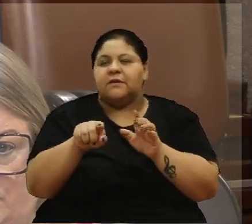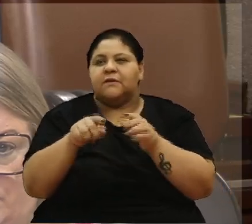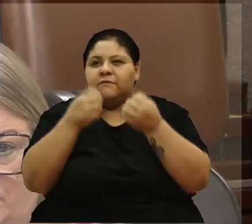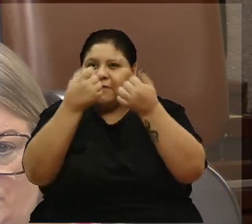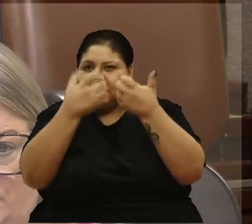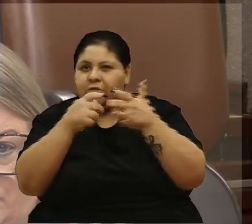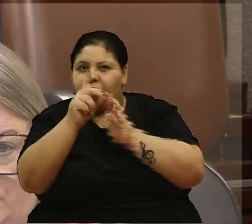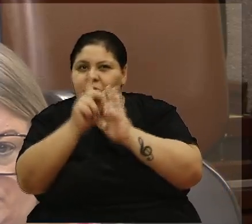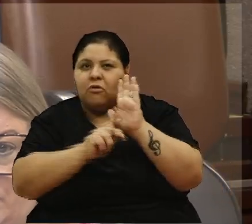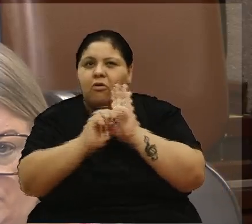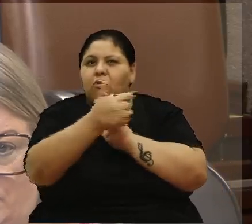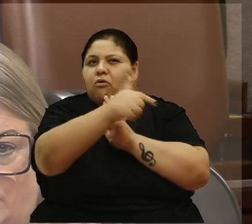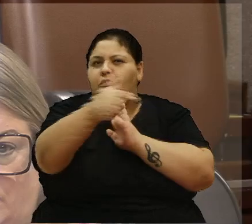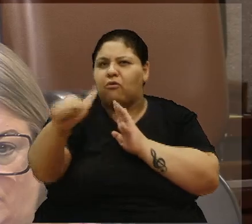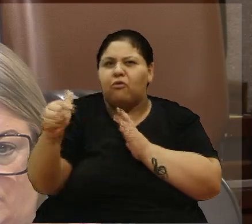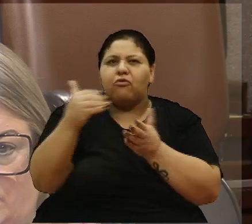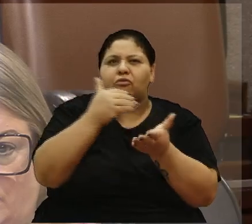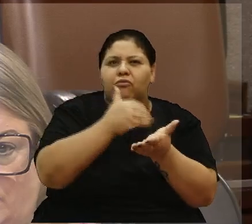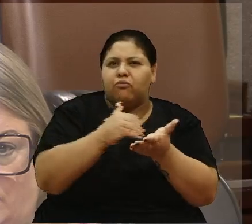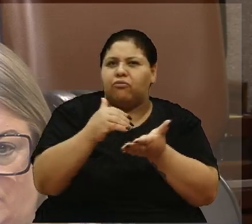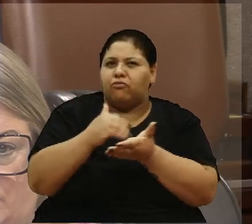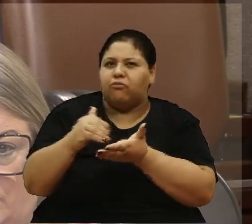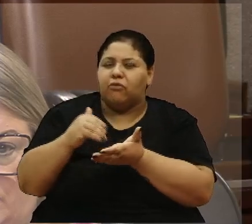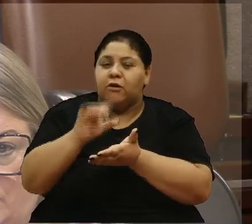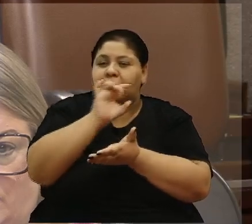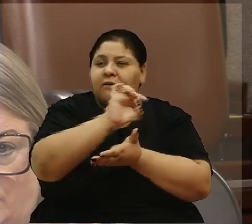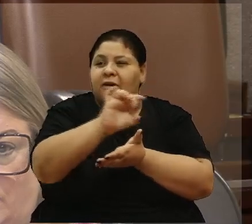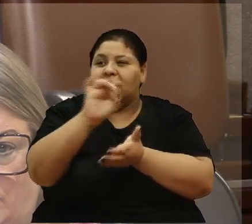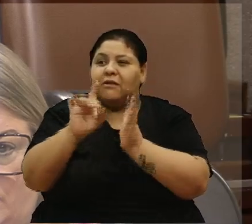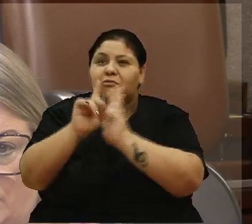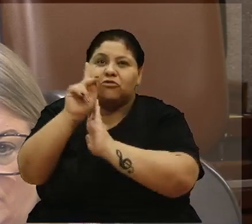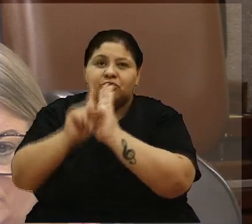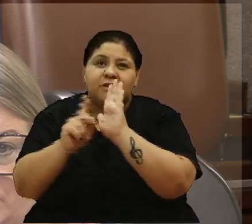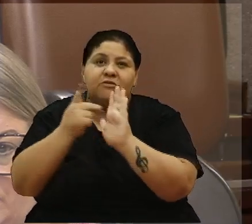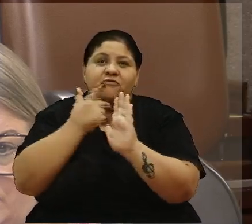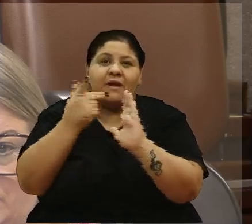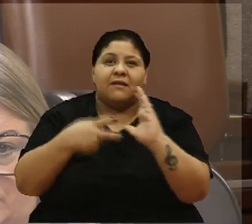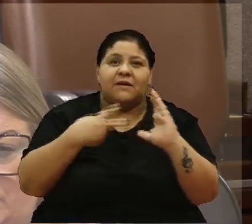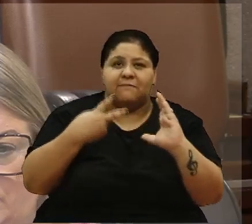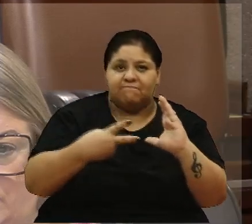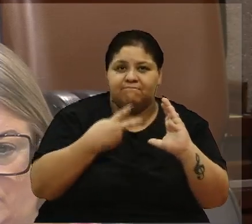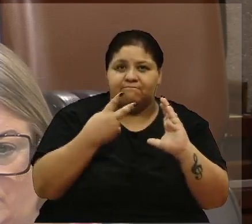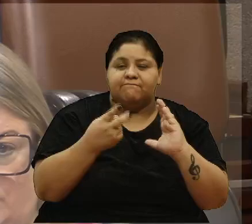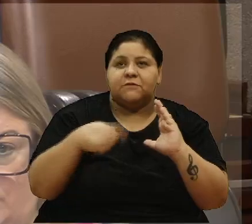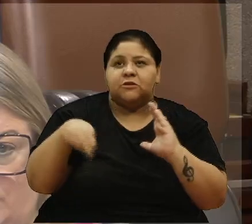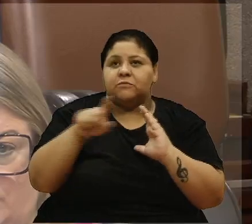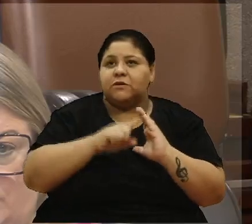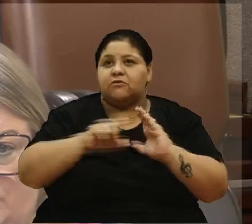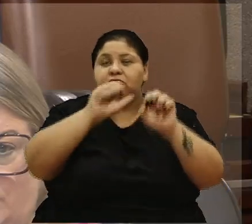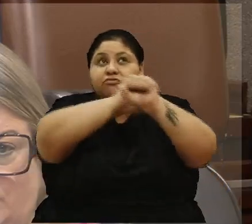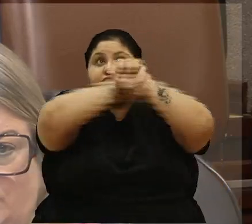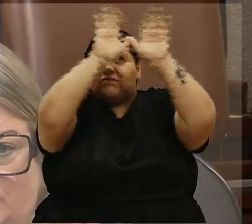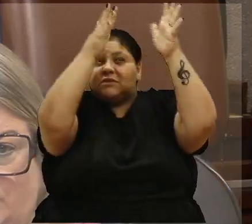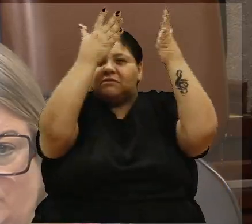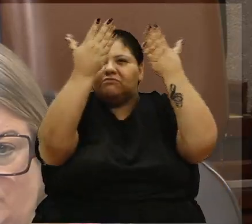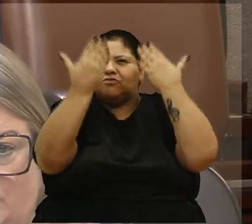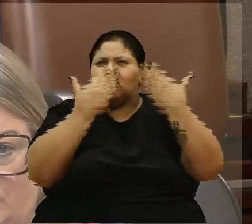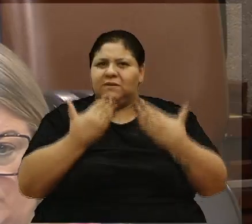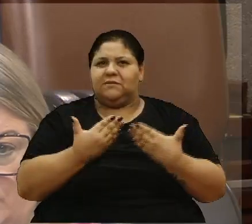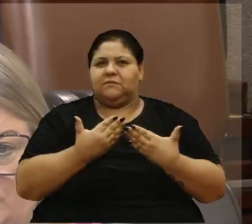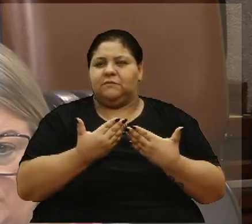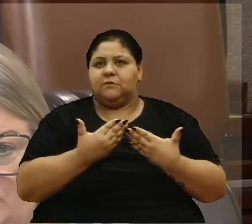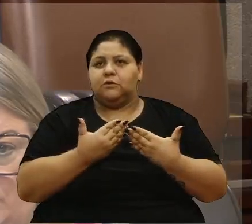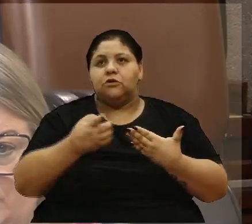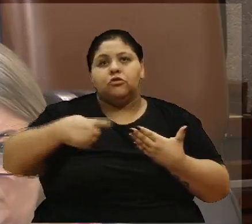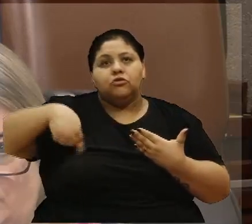Esteve os outros secretários falando sobre cada projeto que seria aportado aqui na Câmara, para nós tirar todas as nossas dúvidas.